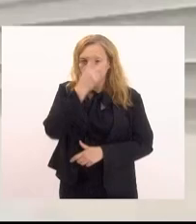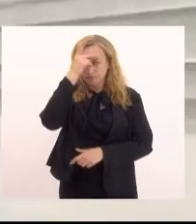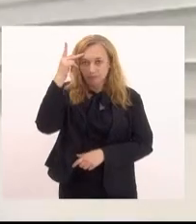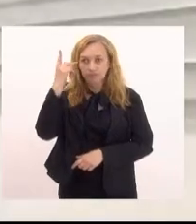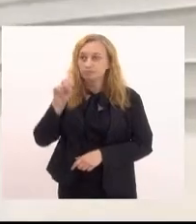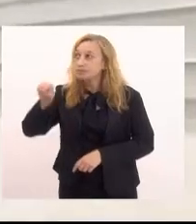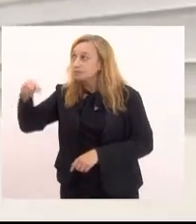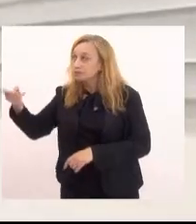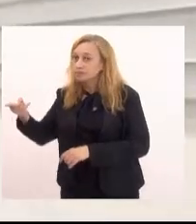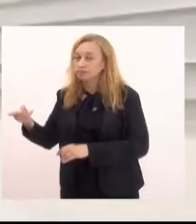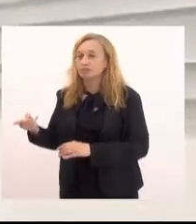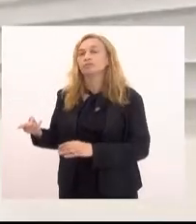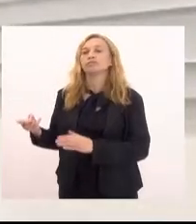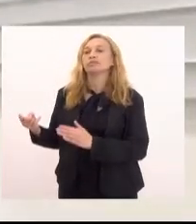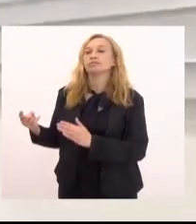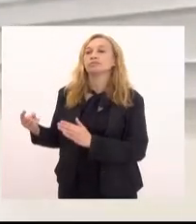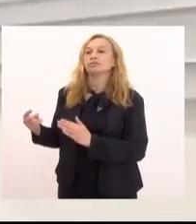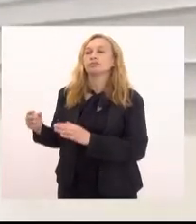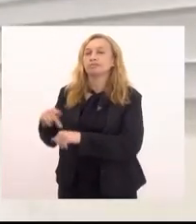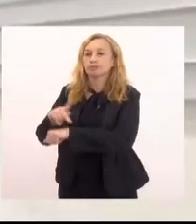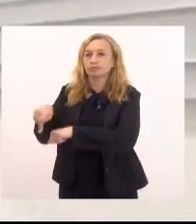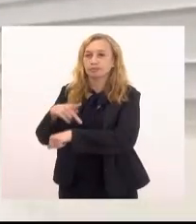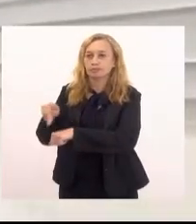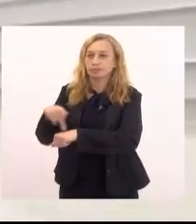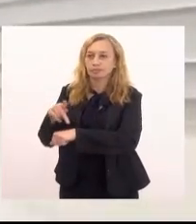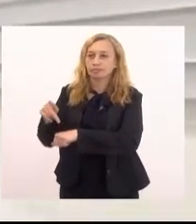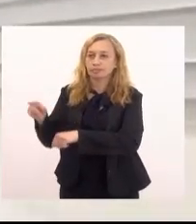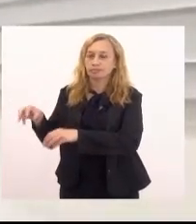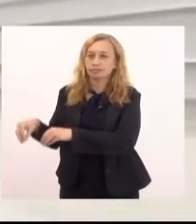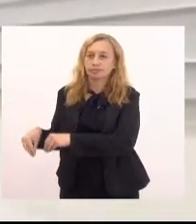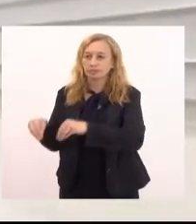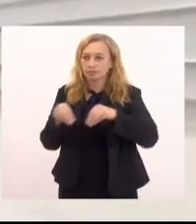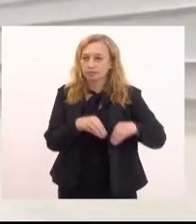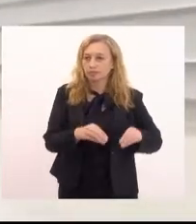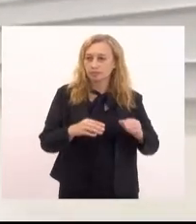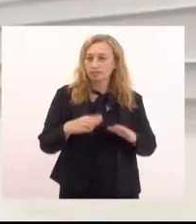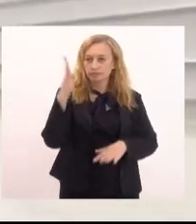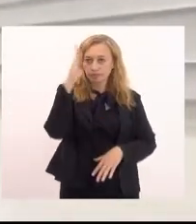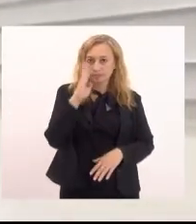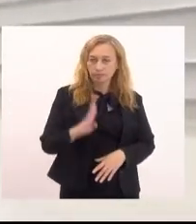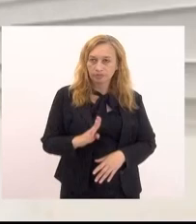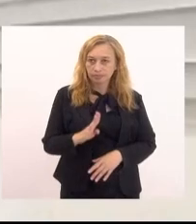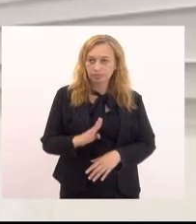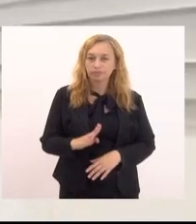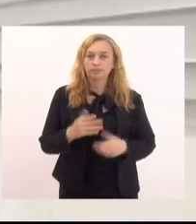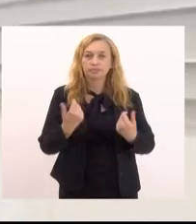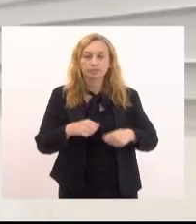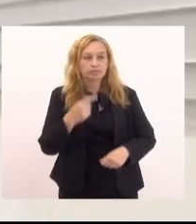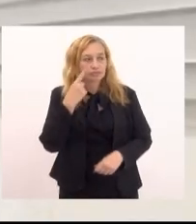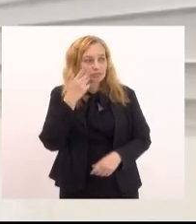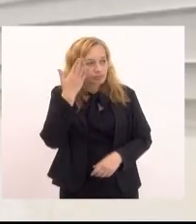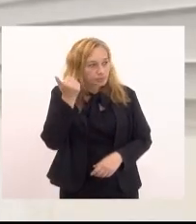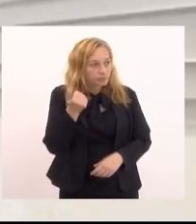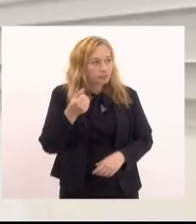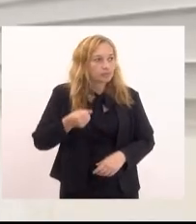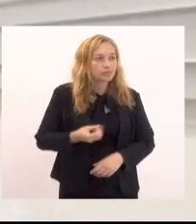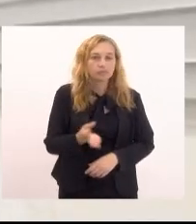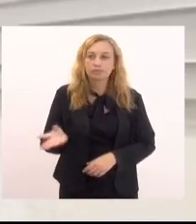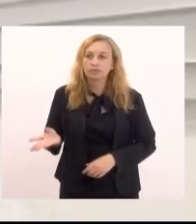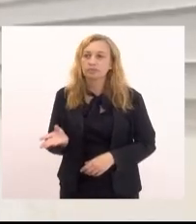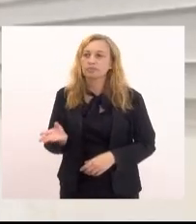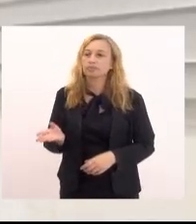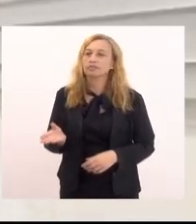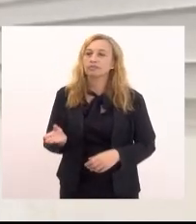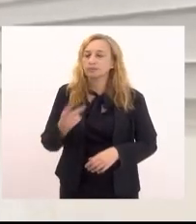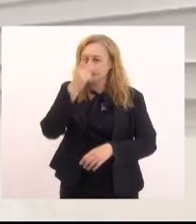do exercício da sua cidadania, é preciso ter dimensão da situação dos imigrantes e refugiados no nosso